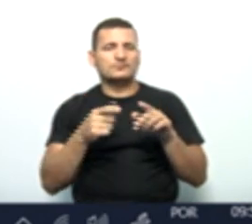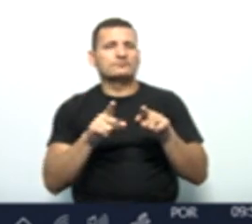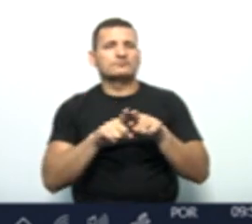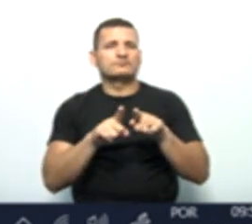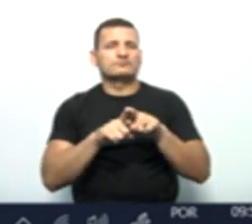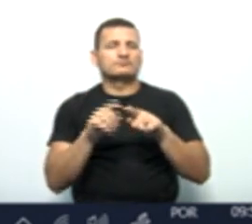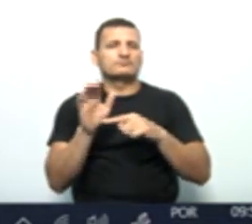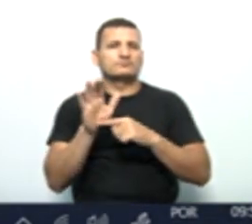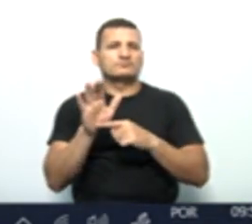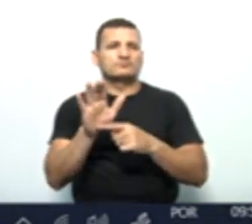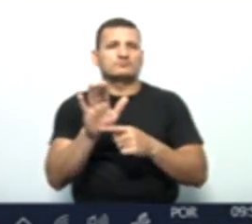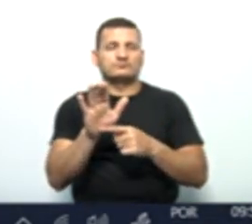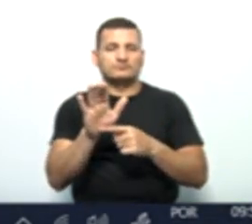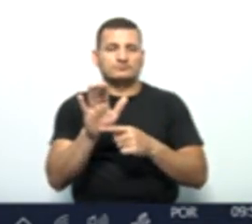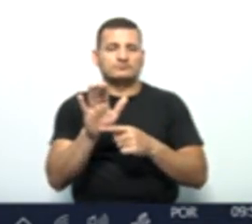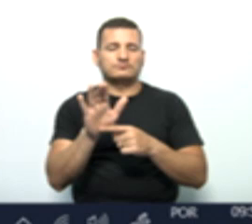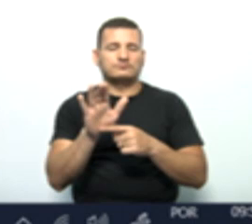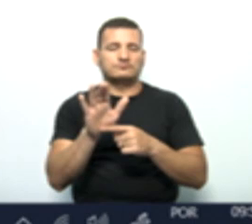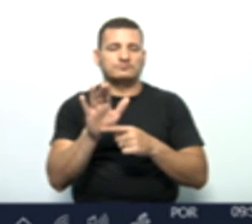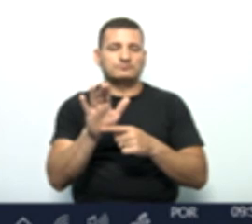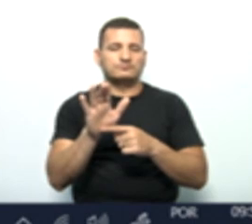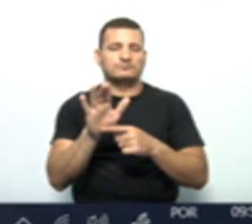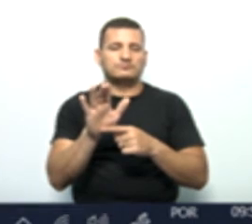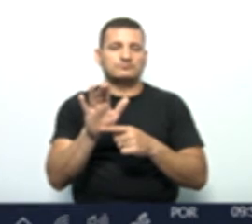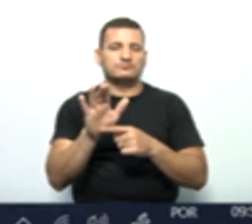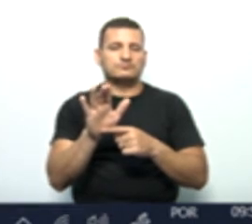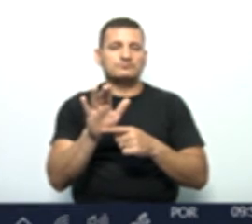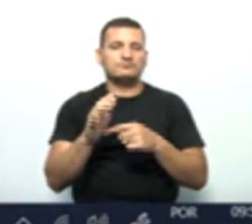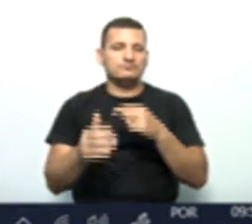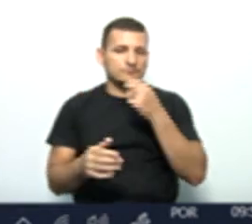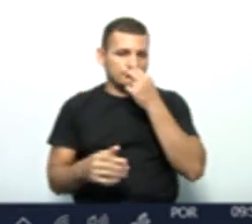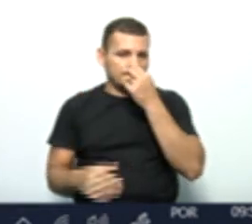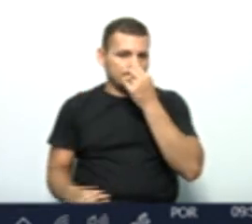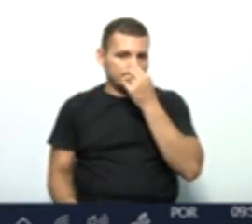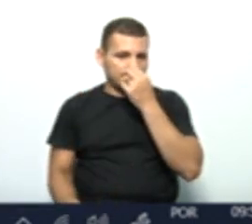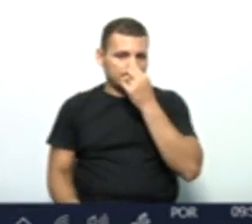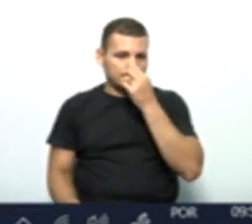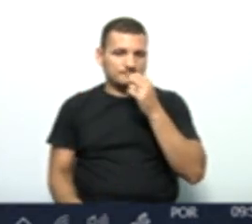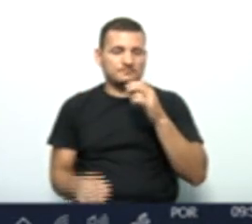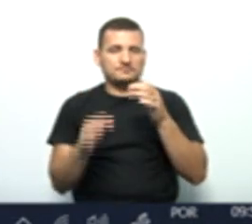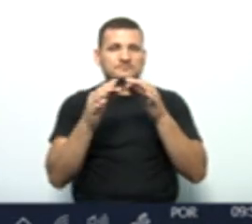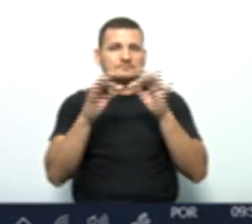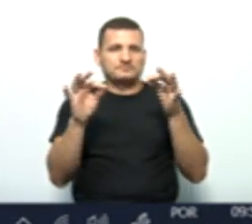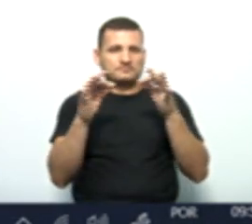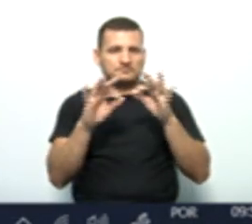por mais que digamos assim, a sintaxe